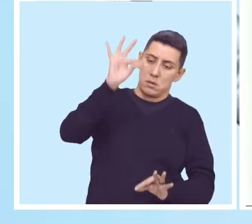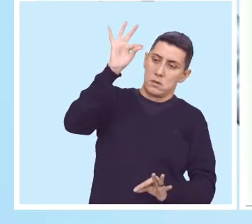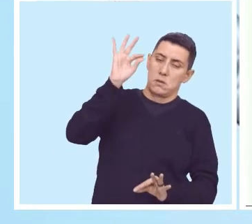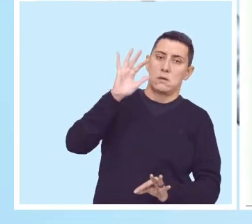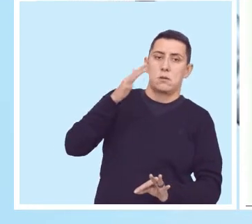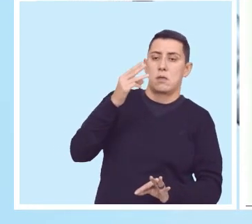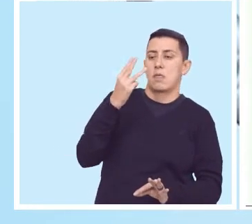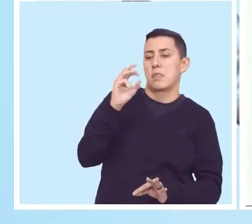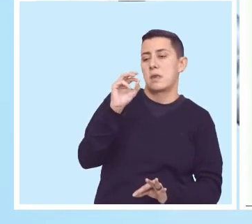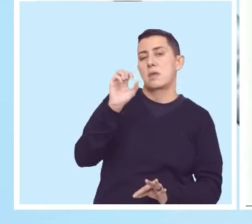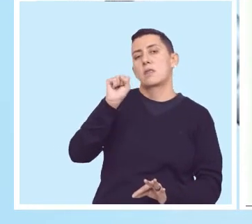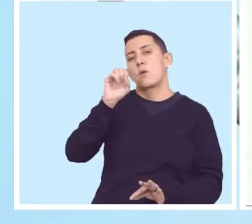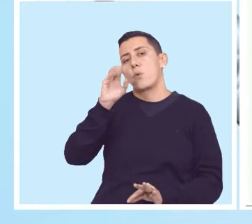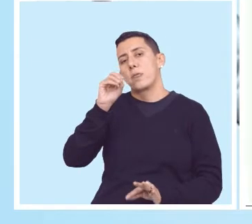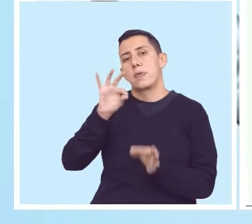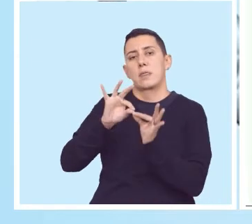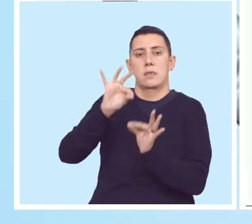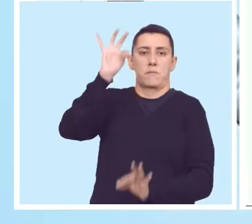80 metros.